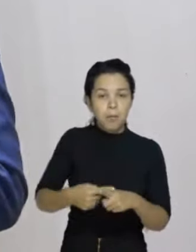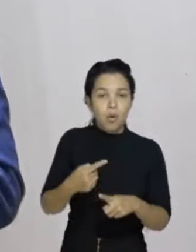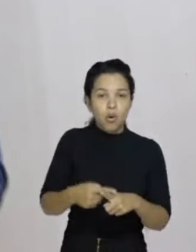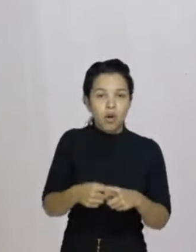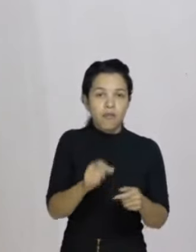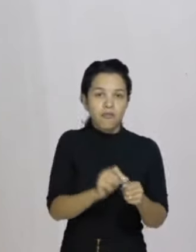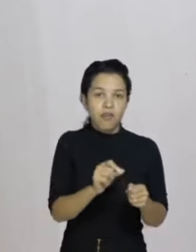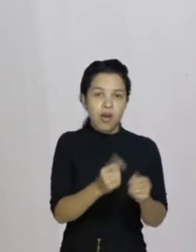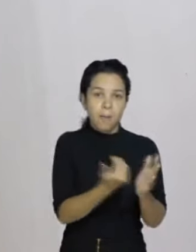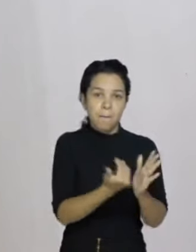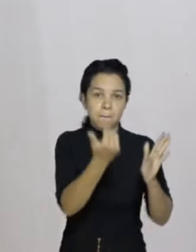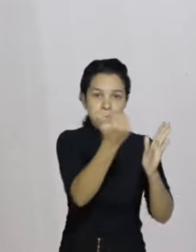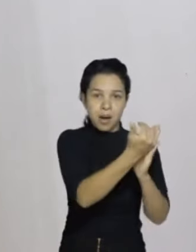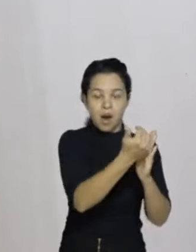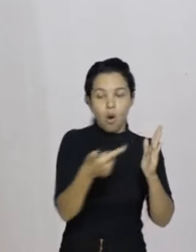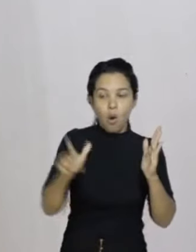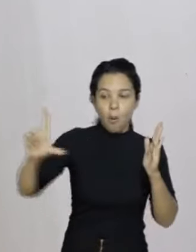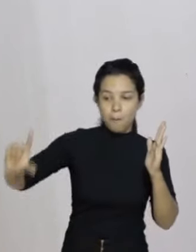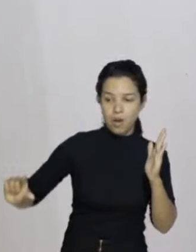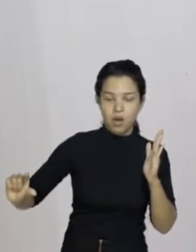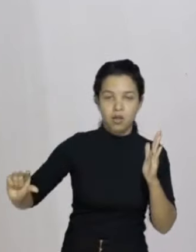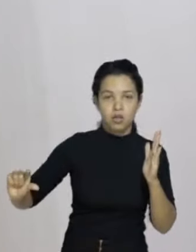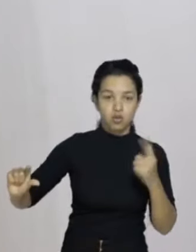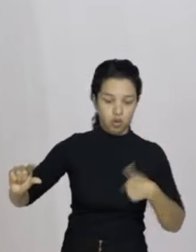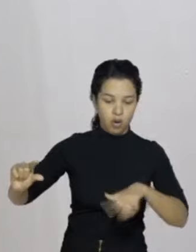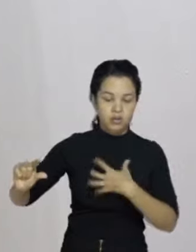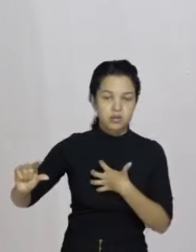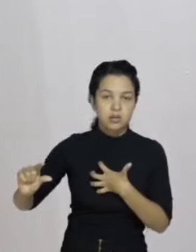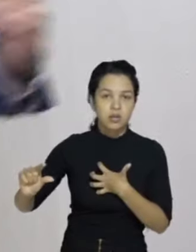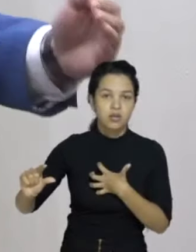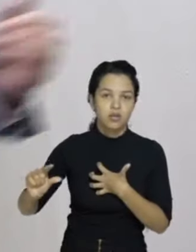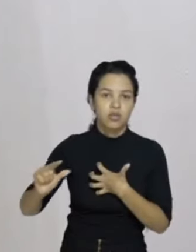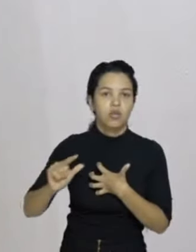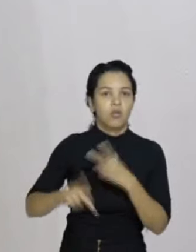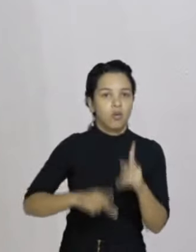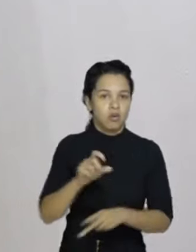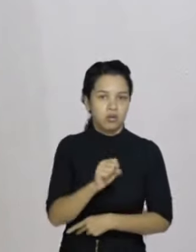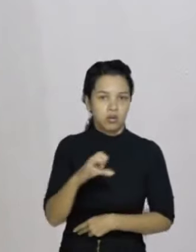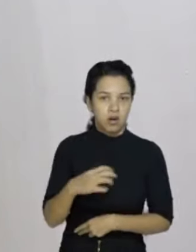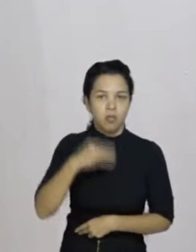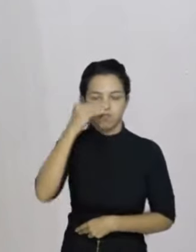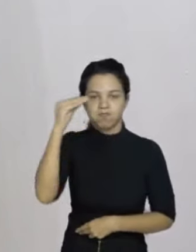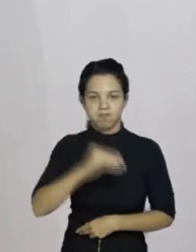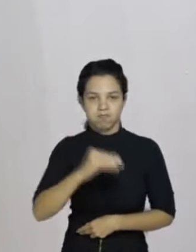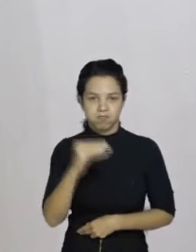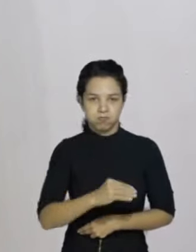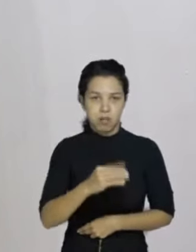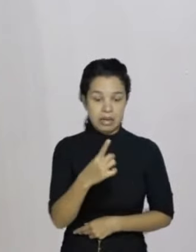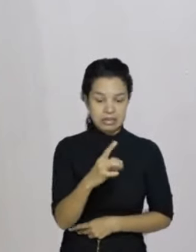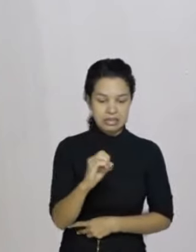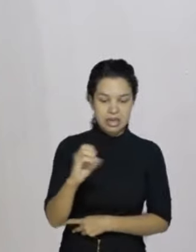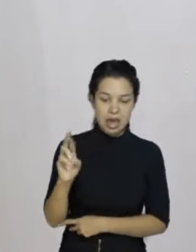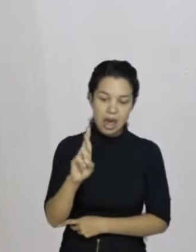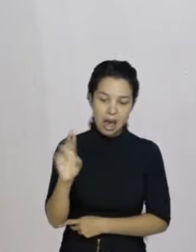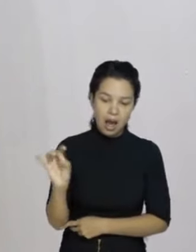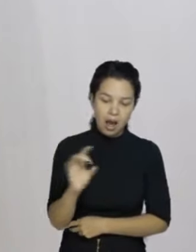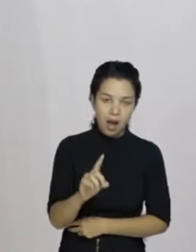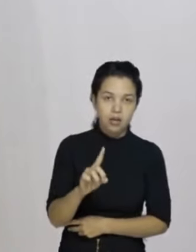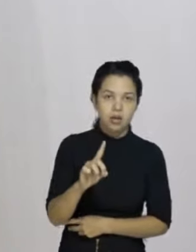que os outros é isso que a gente sente como Catarinense sempre deixado de lado de cada 100 reais que nós mandamos para